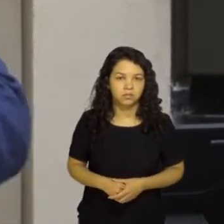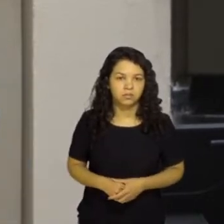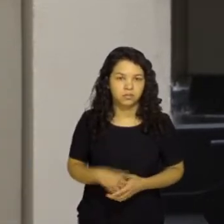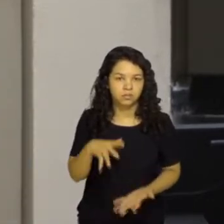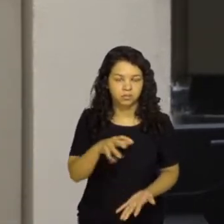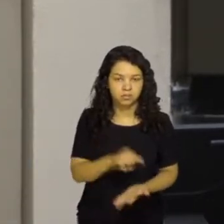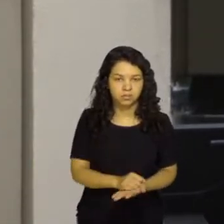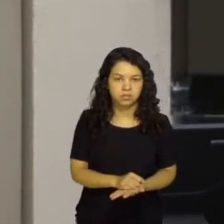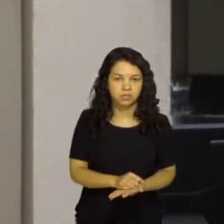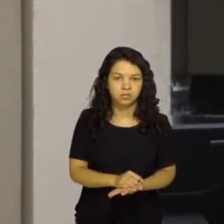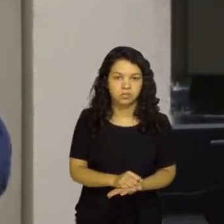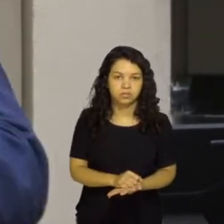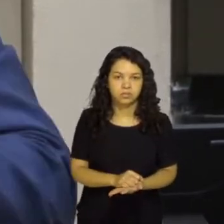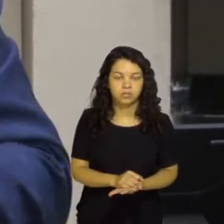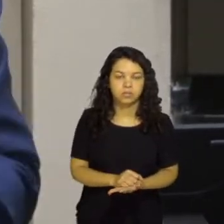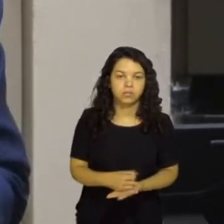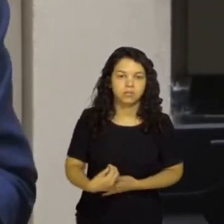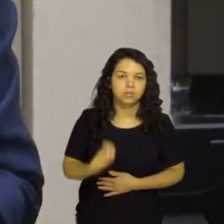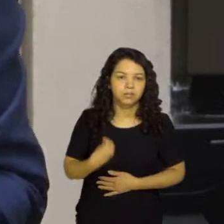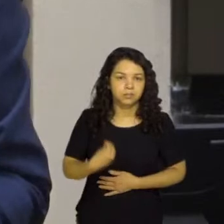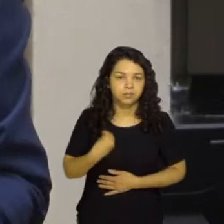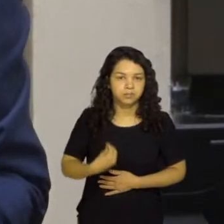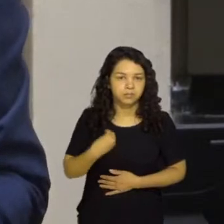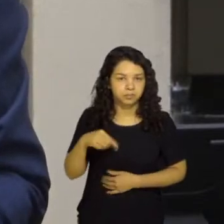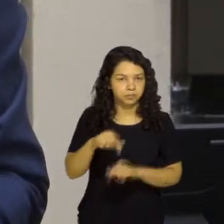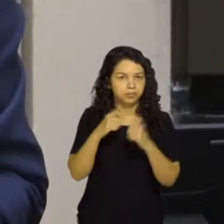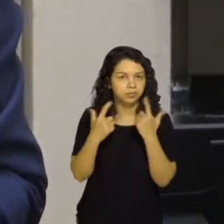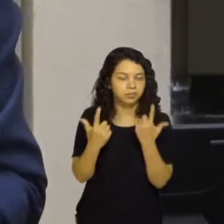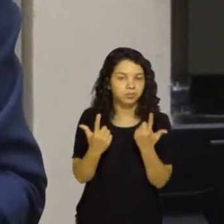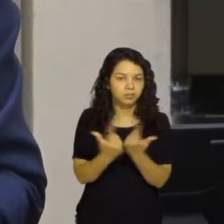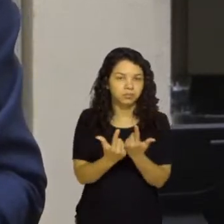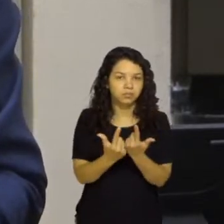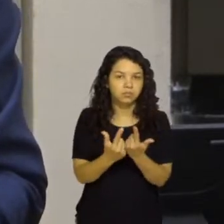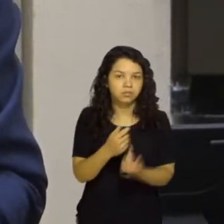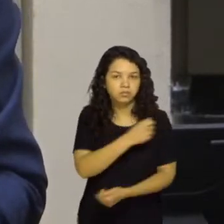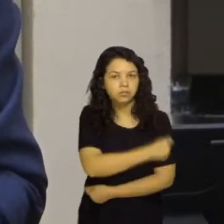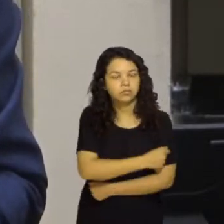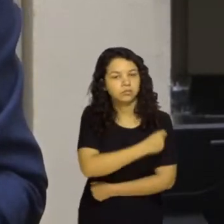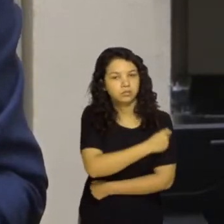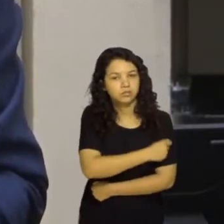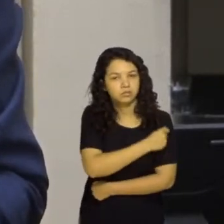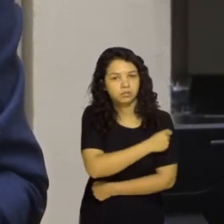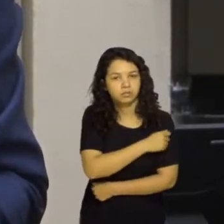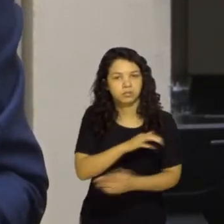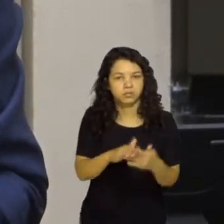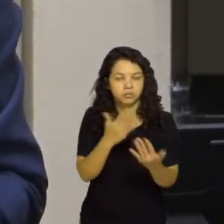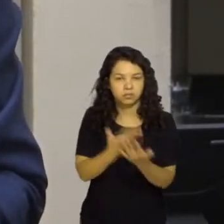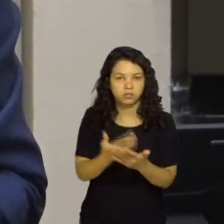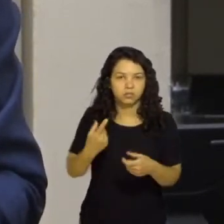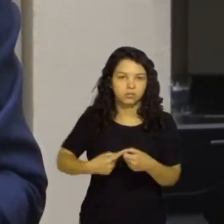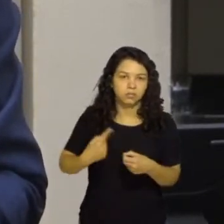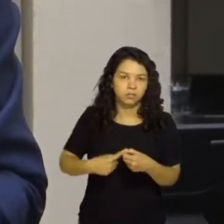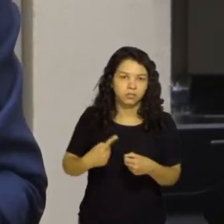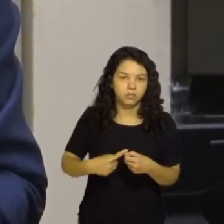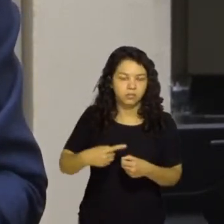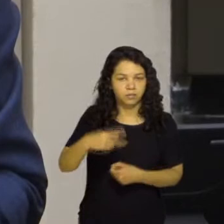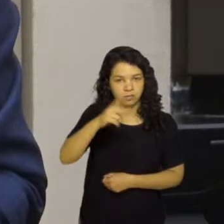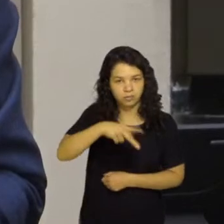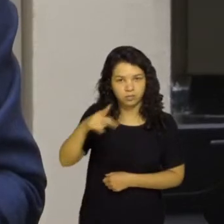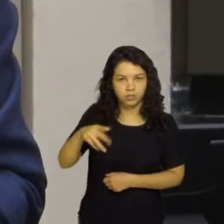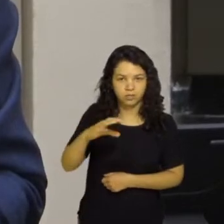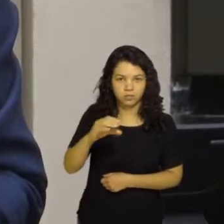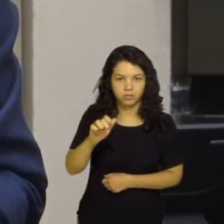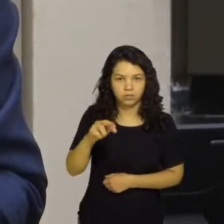registra honrosamente a presença aqui na casa dos alunos da Escola Municipal Professora